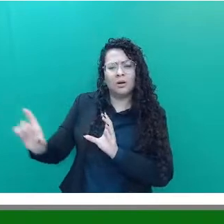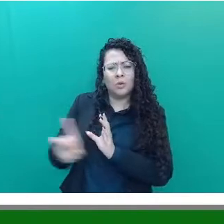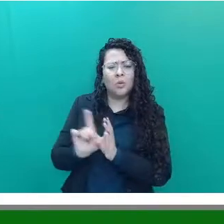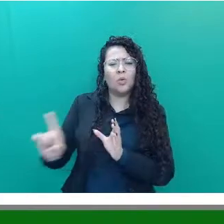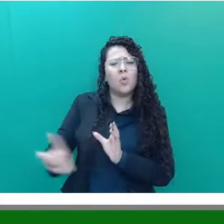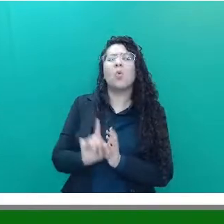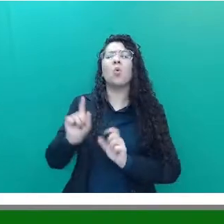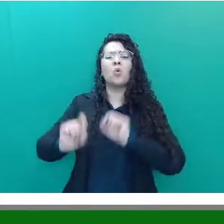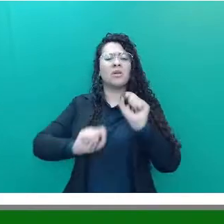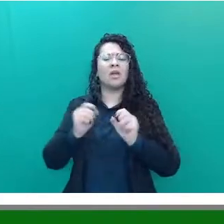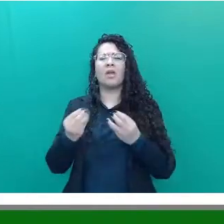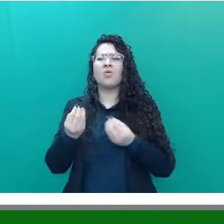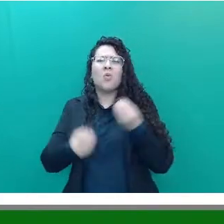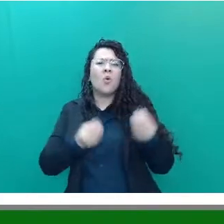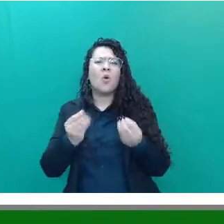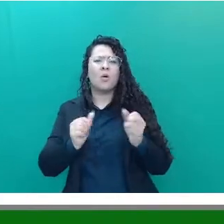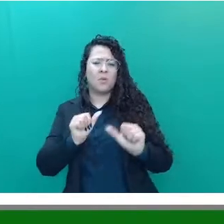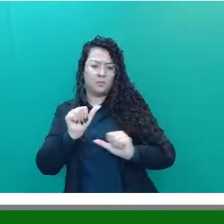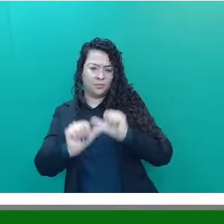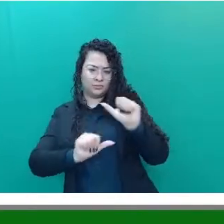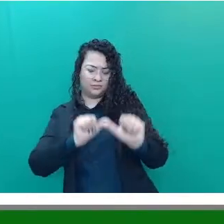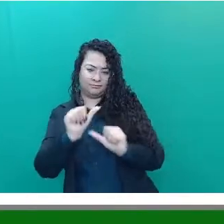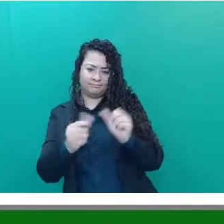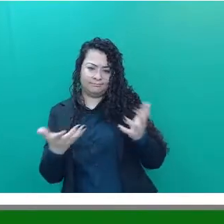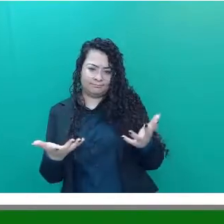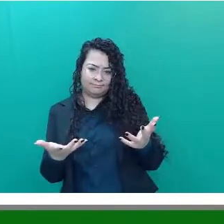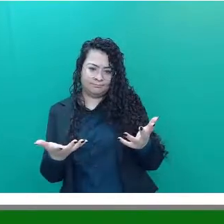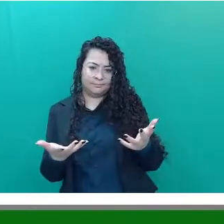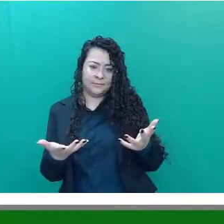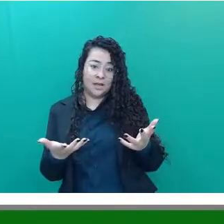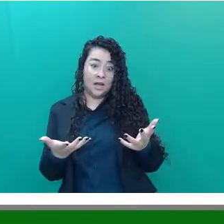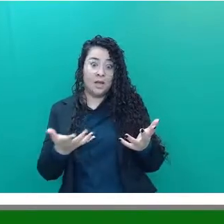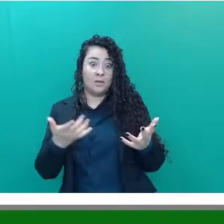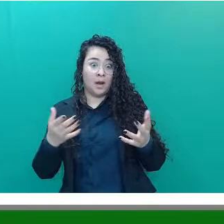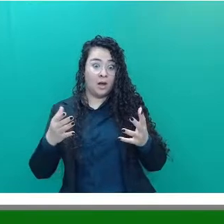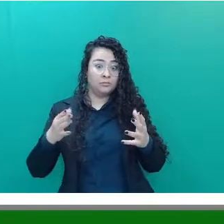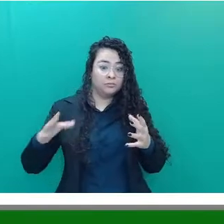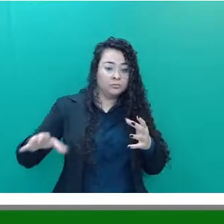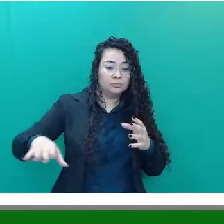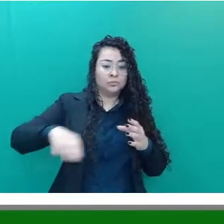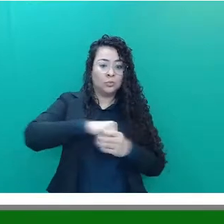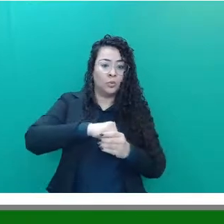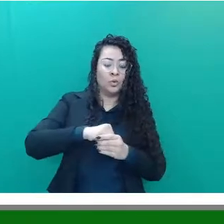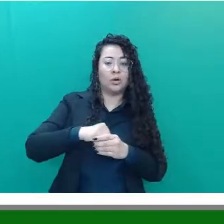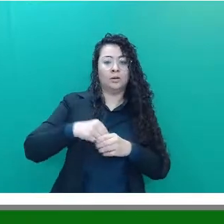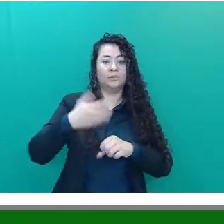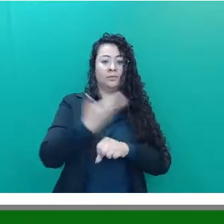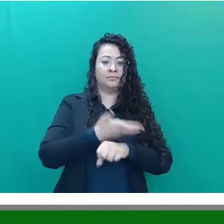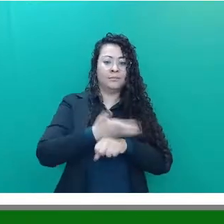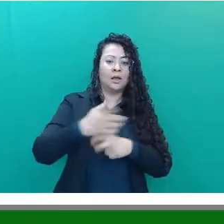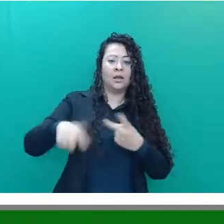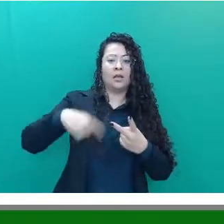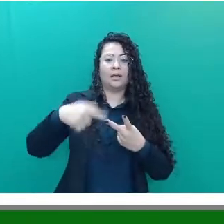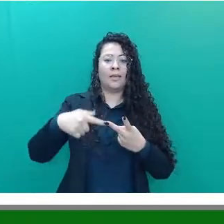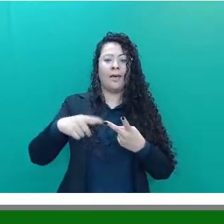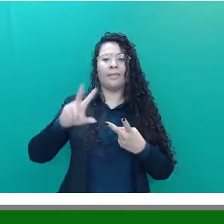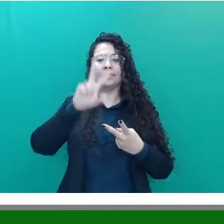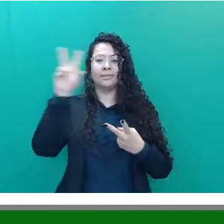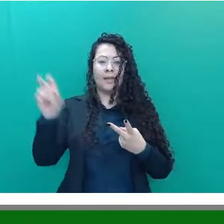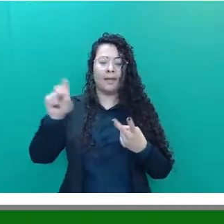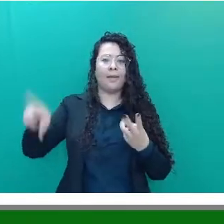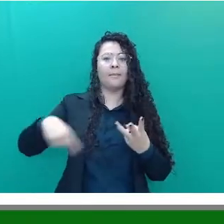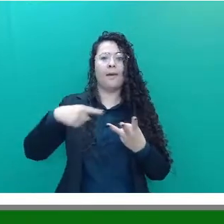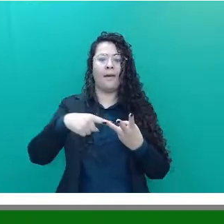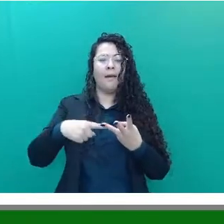o movimento, né, para a inclusão dos temas, de disciplinas, de conceitos dentro do